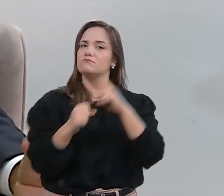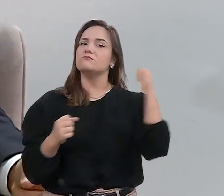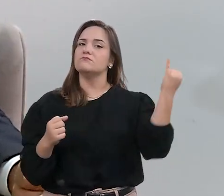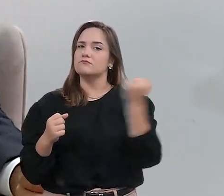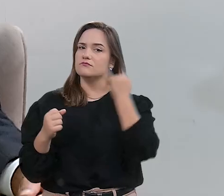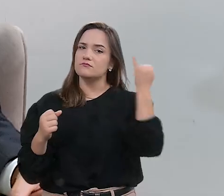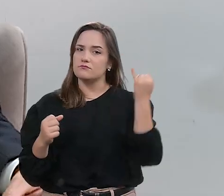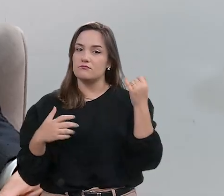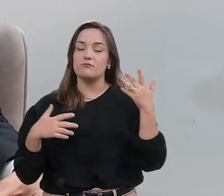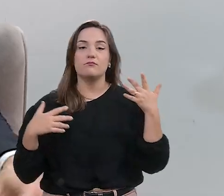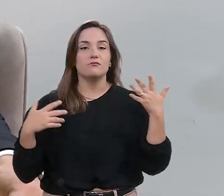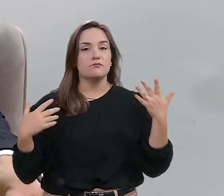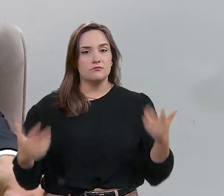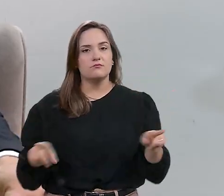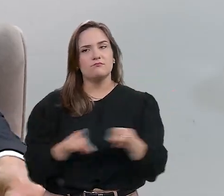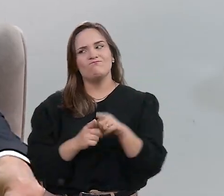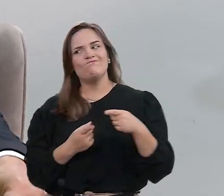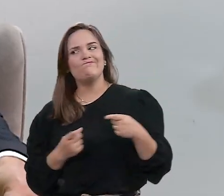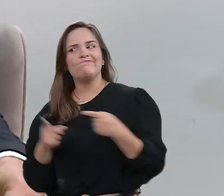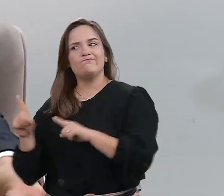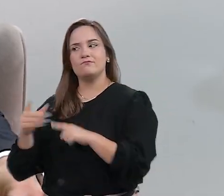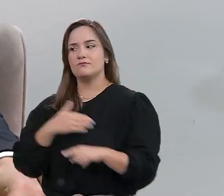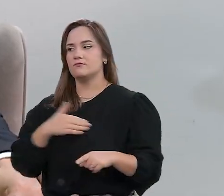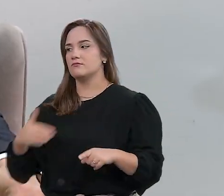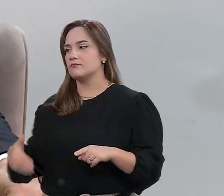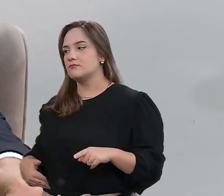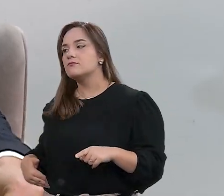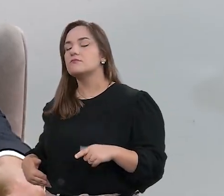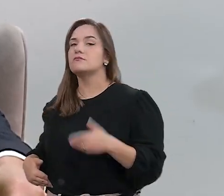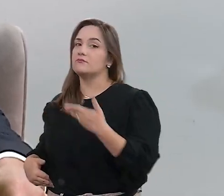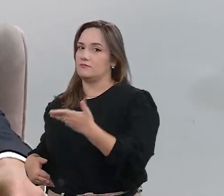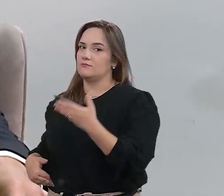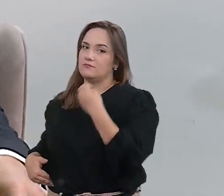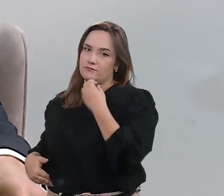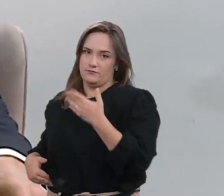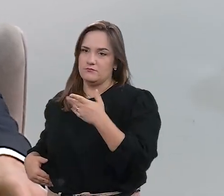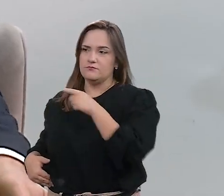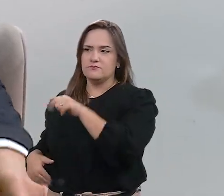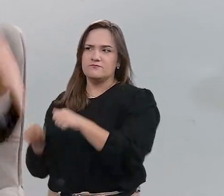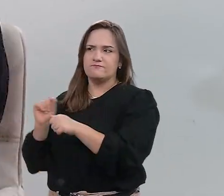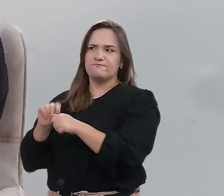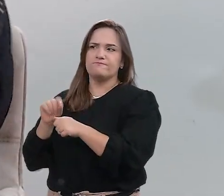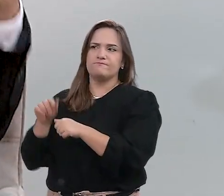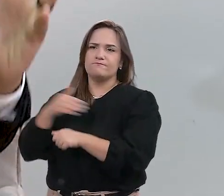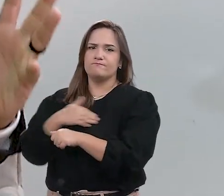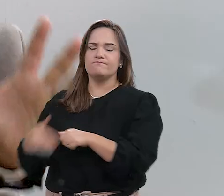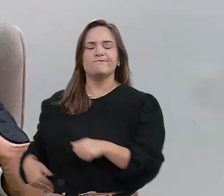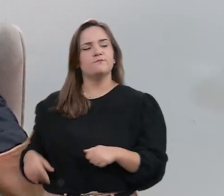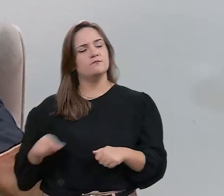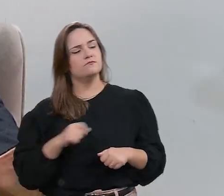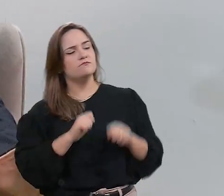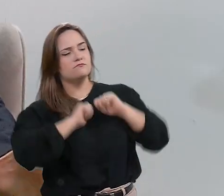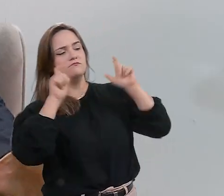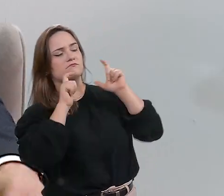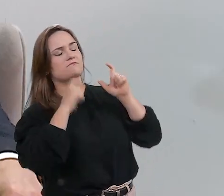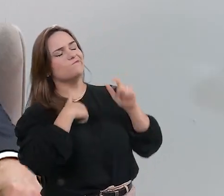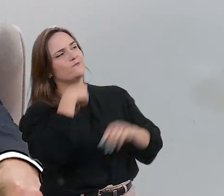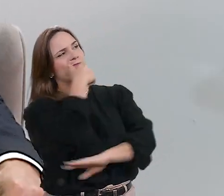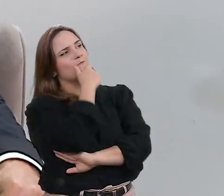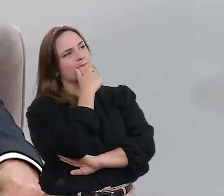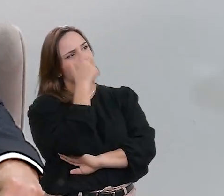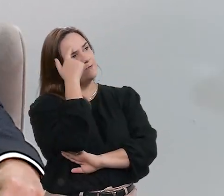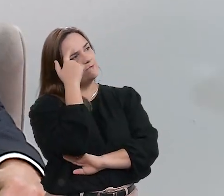importante, e também para provocar o governo do Estado, provocar no bom sentido, né, fazer o governo chamar a atenção do governo,